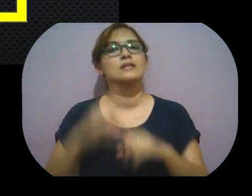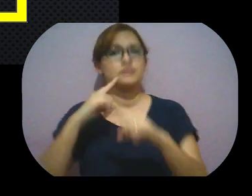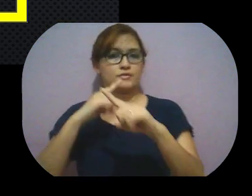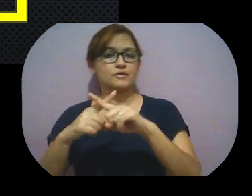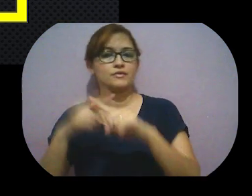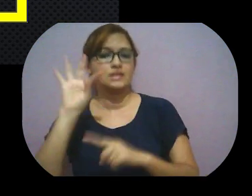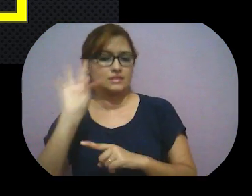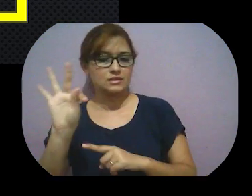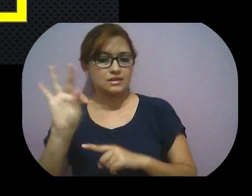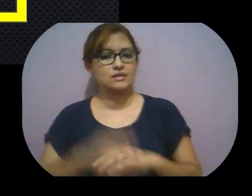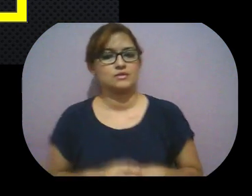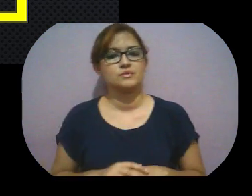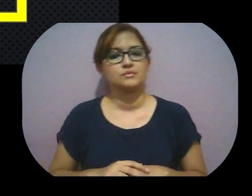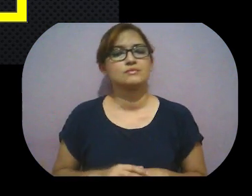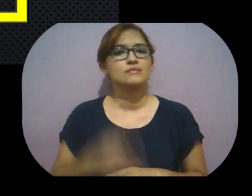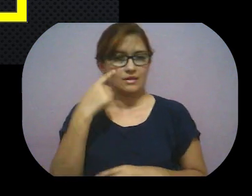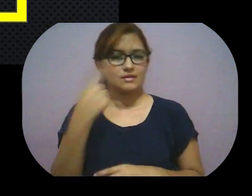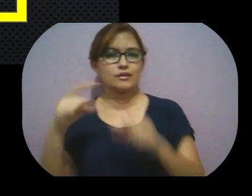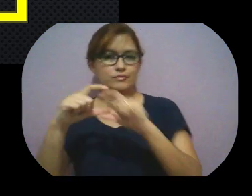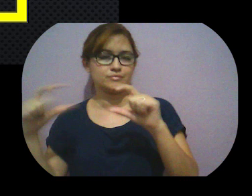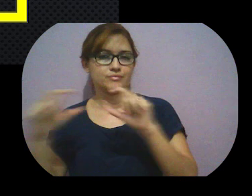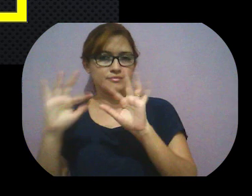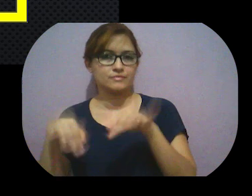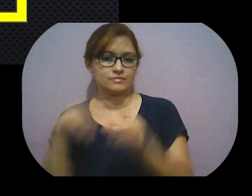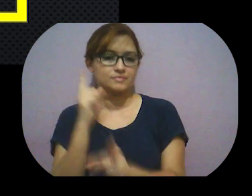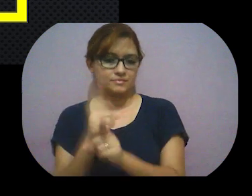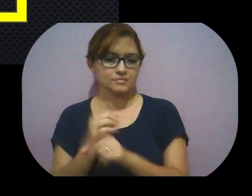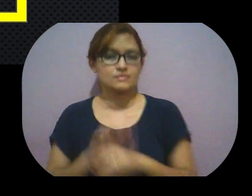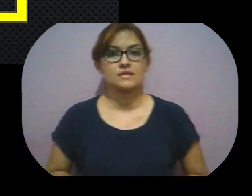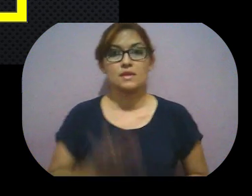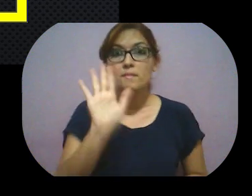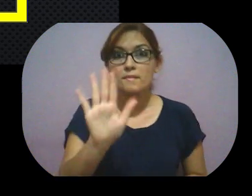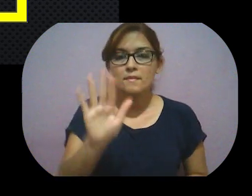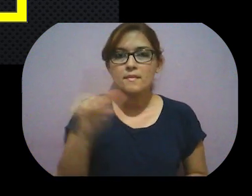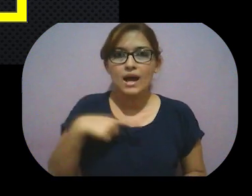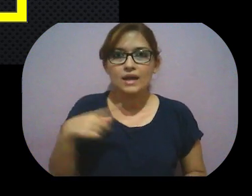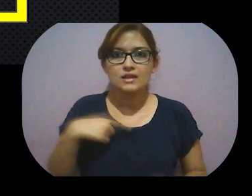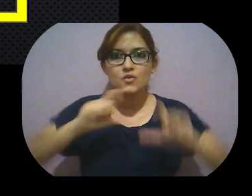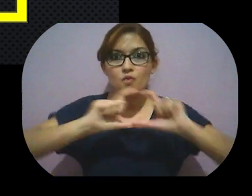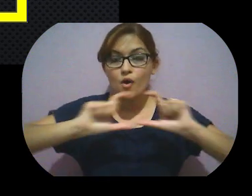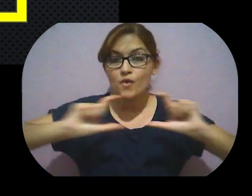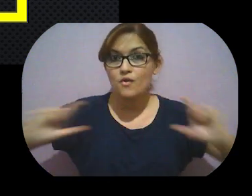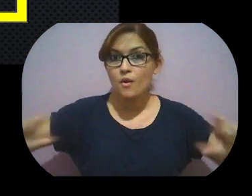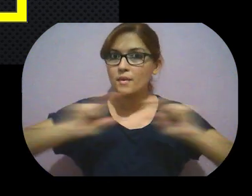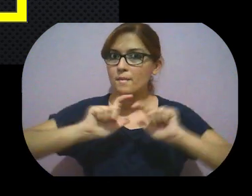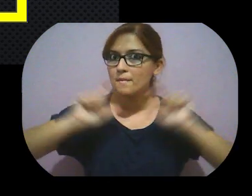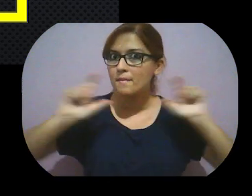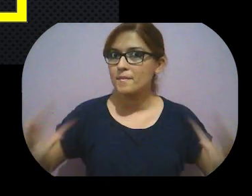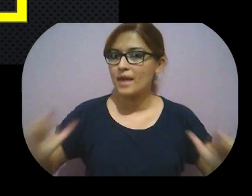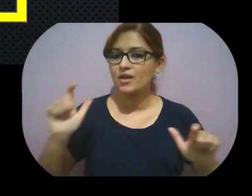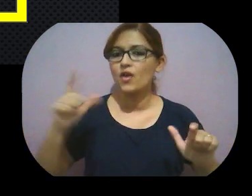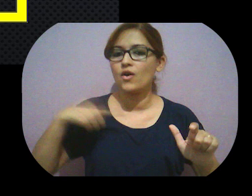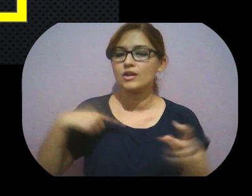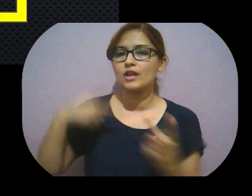título. Portanto, C é D vezes T, onde D, obrigatoriamente aqui, tem que estar em grama por litro.